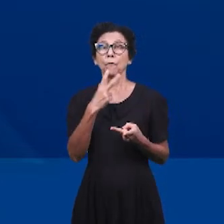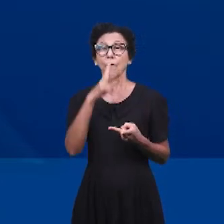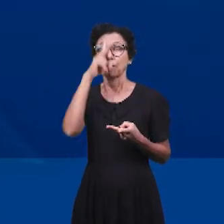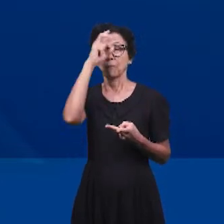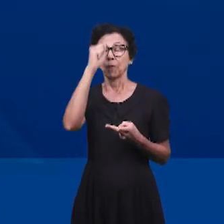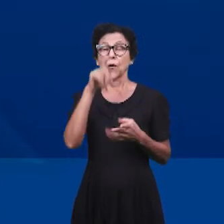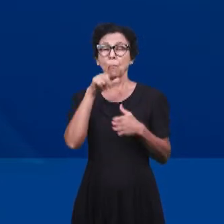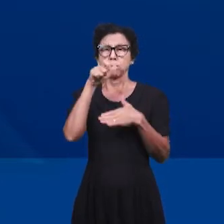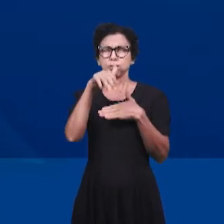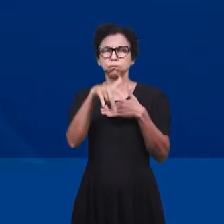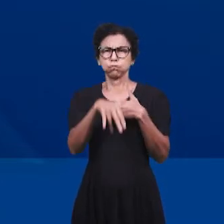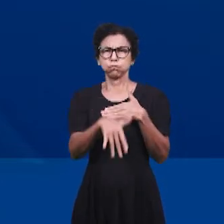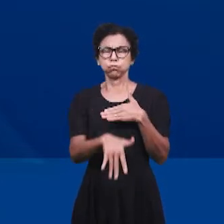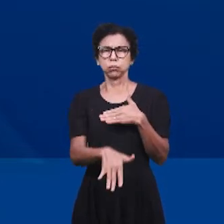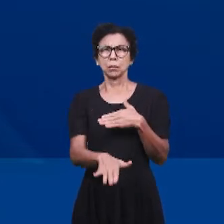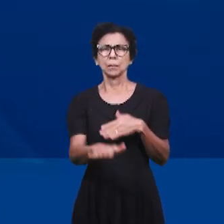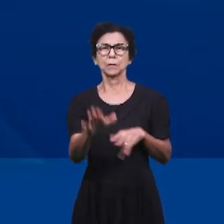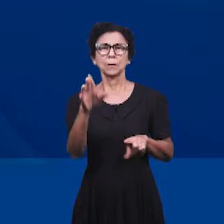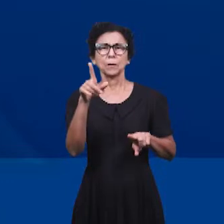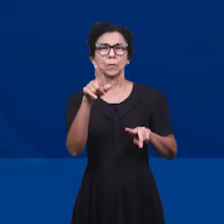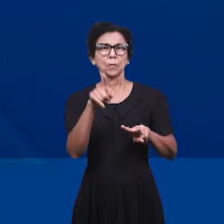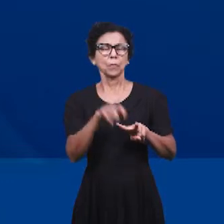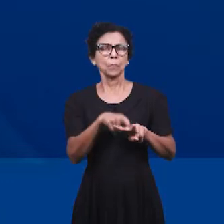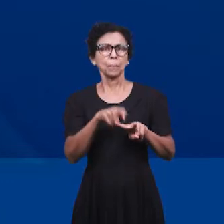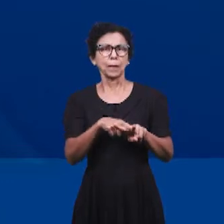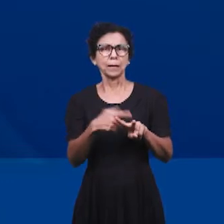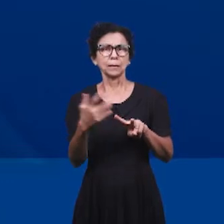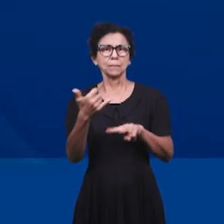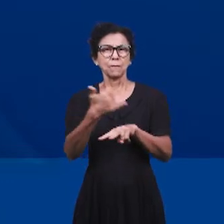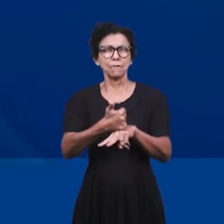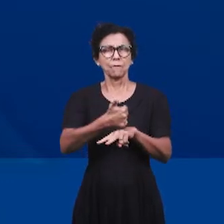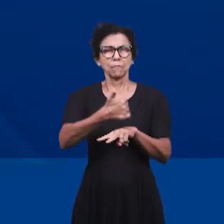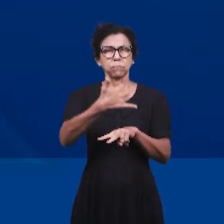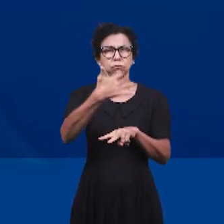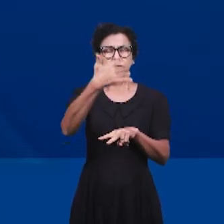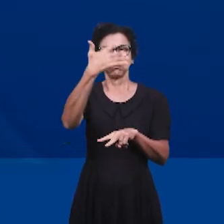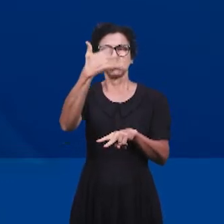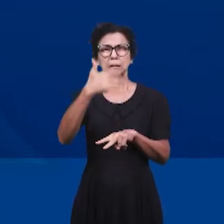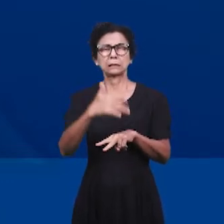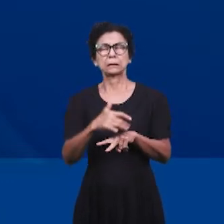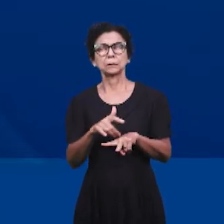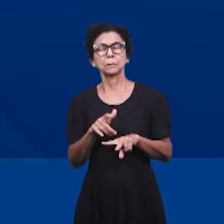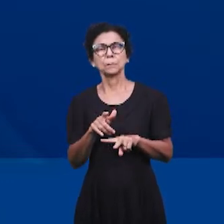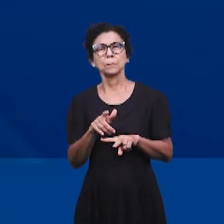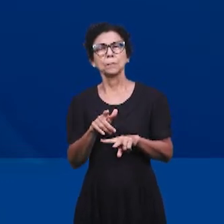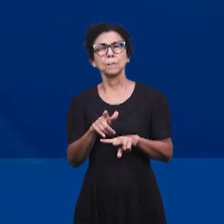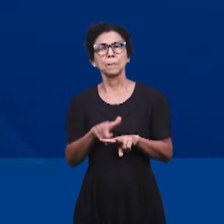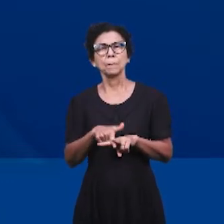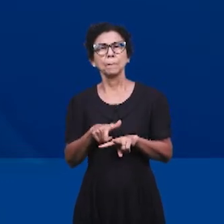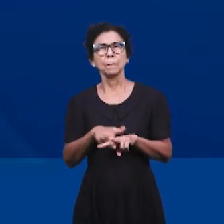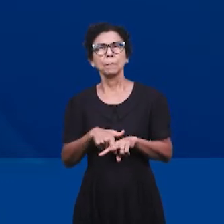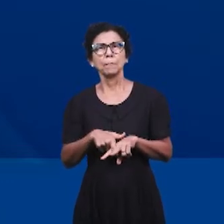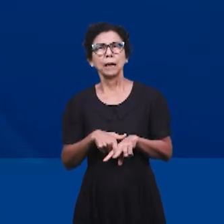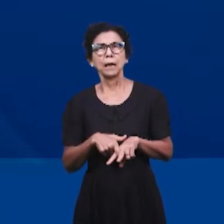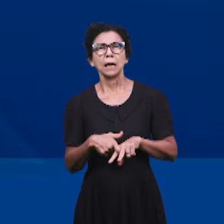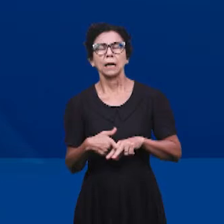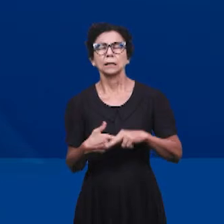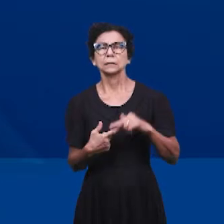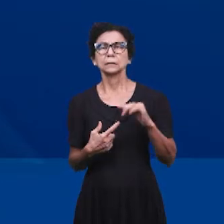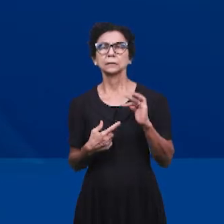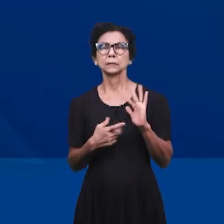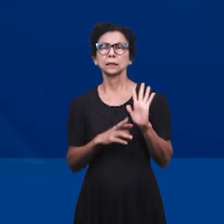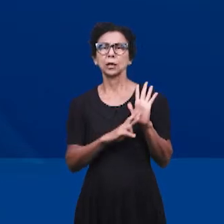Bom, os pés semelhantes a latão reluzentes, pés que apressam pelo